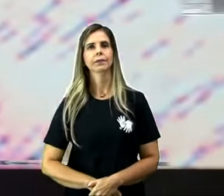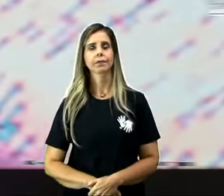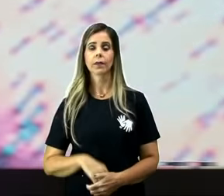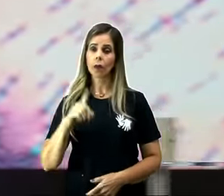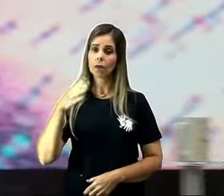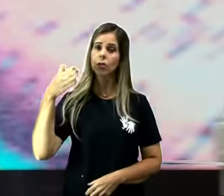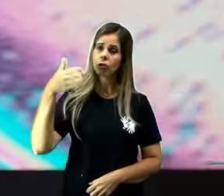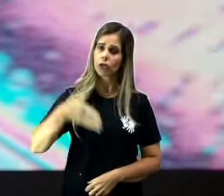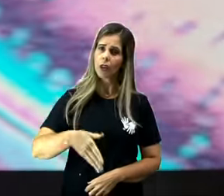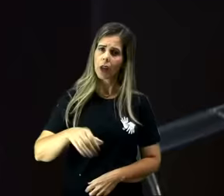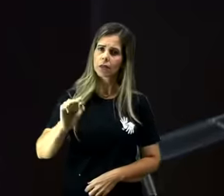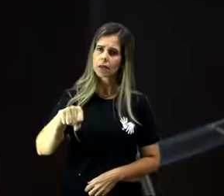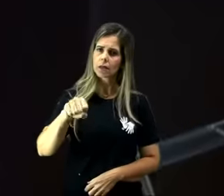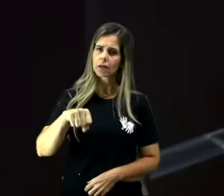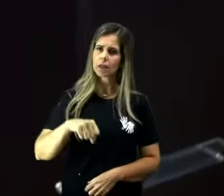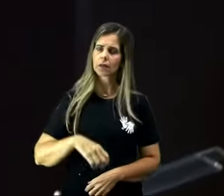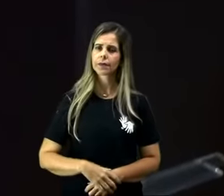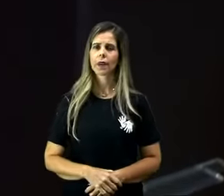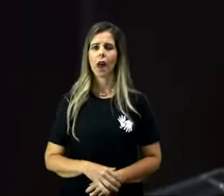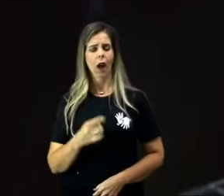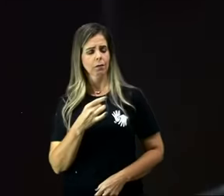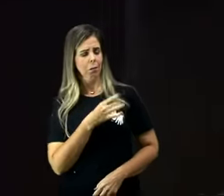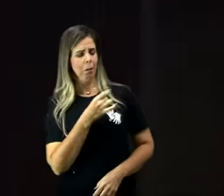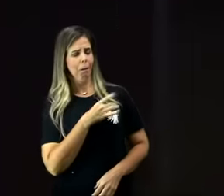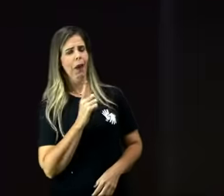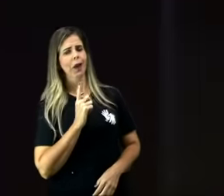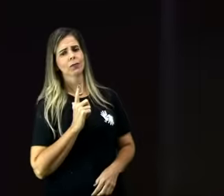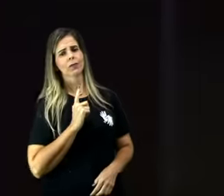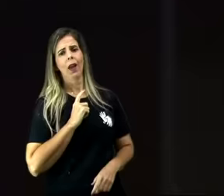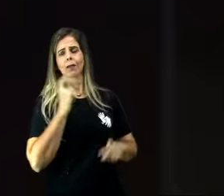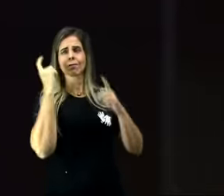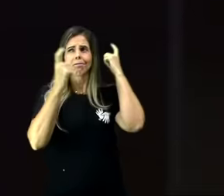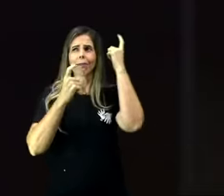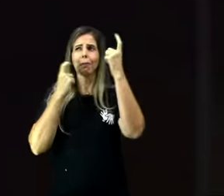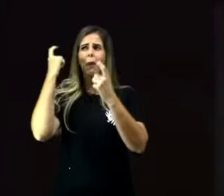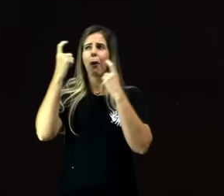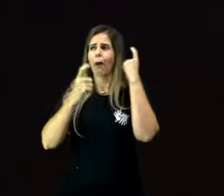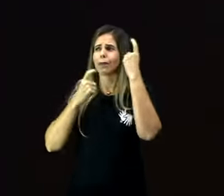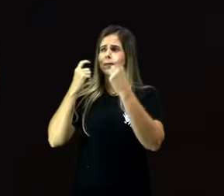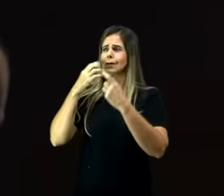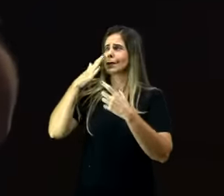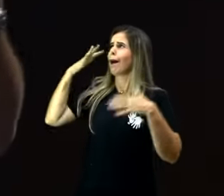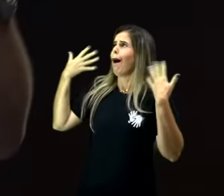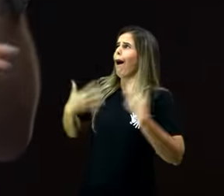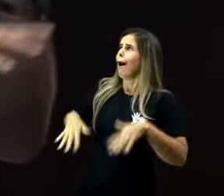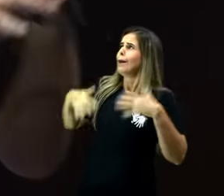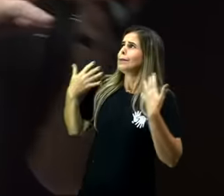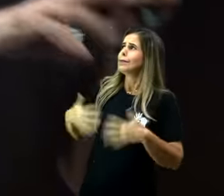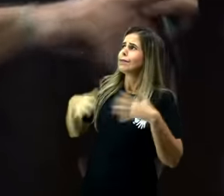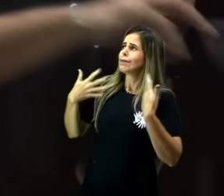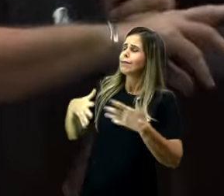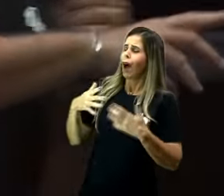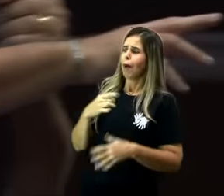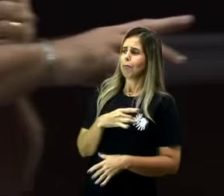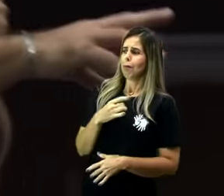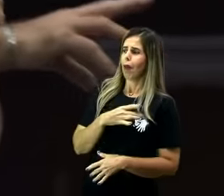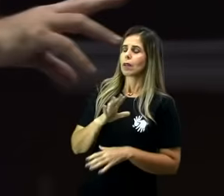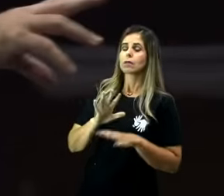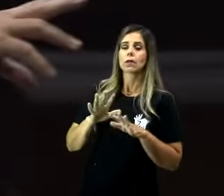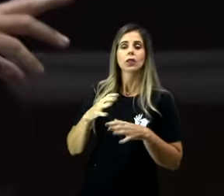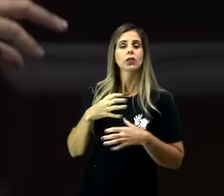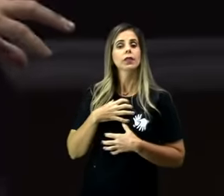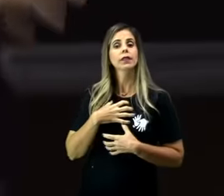Chegar, estou com medo, estou preocupado, estou apavorado, é só sentimento, vai passar.